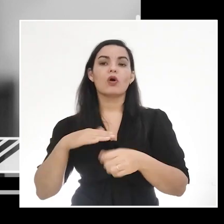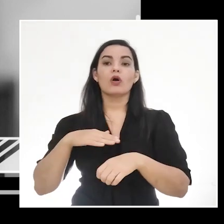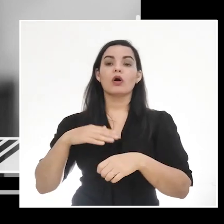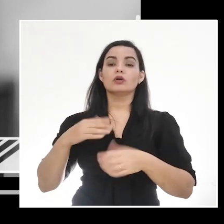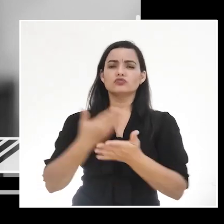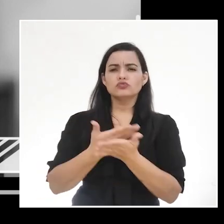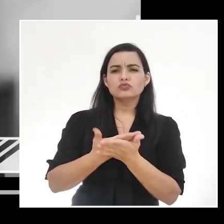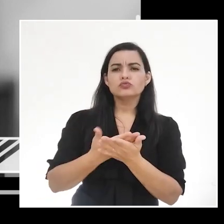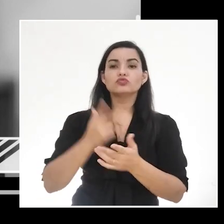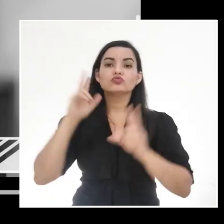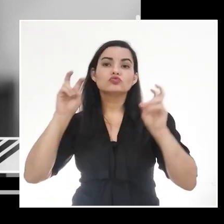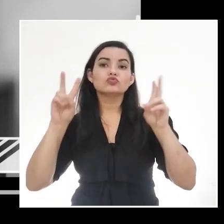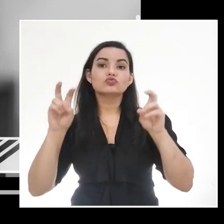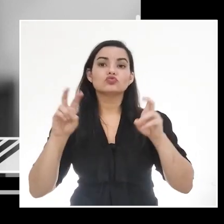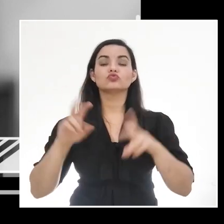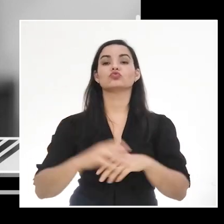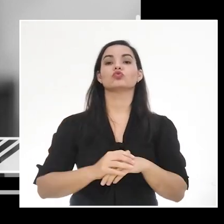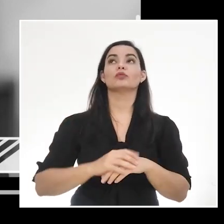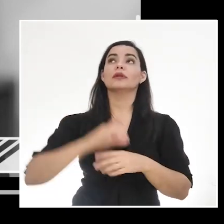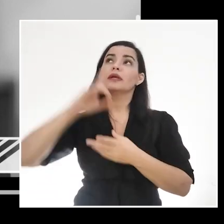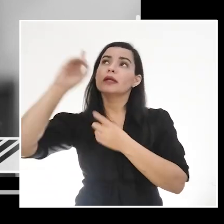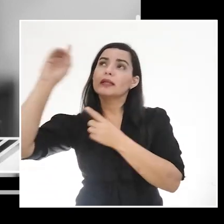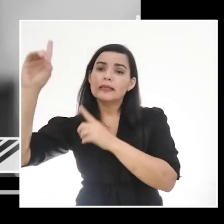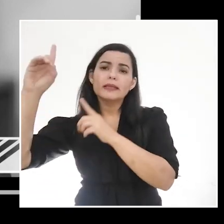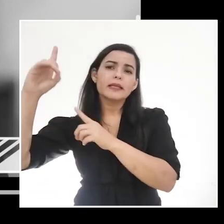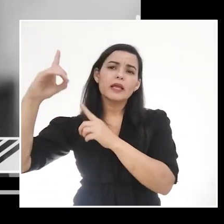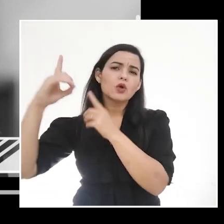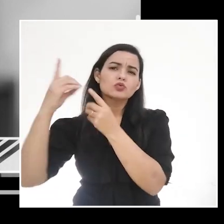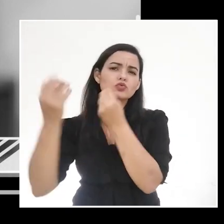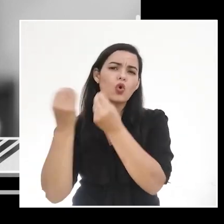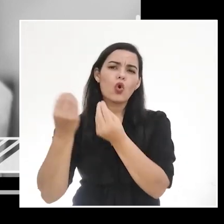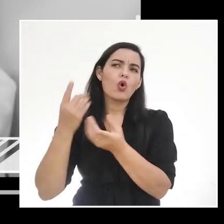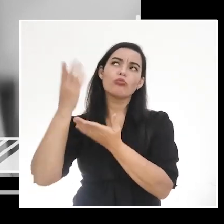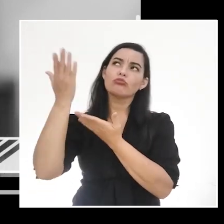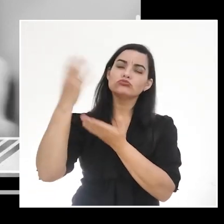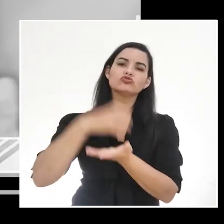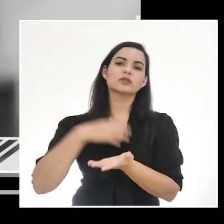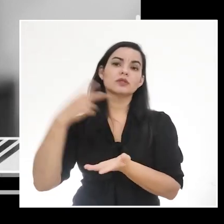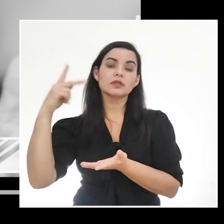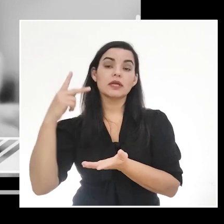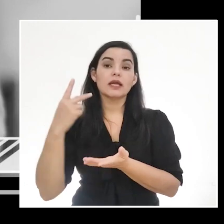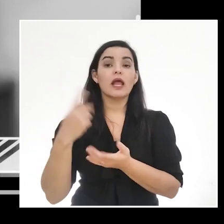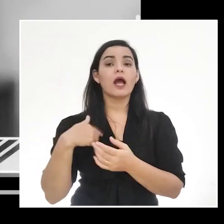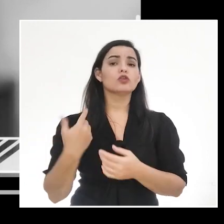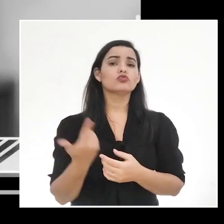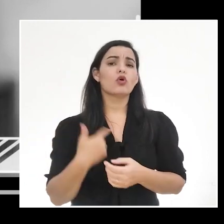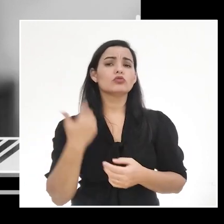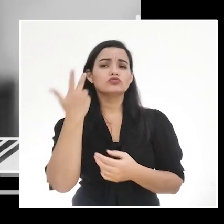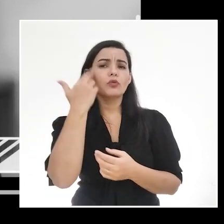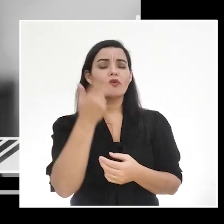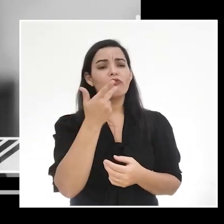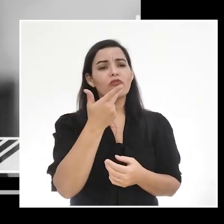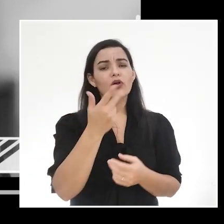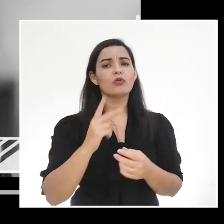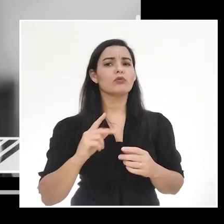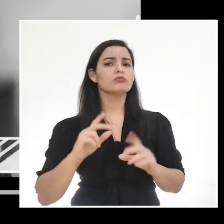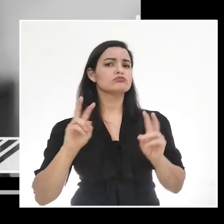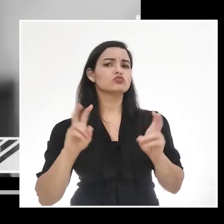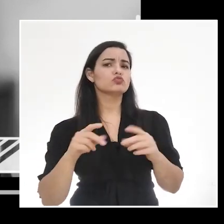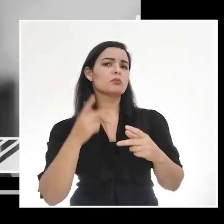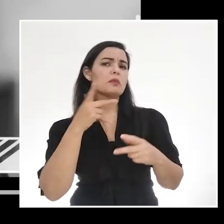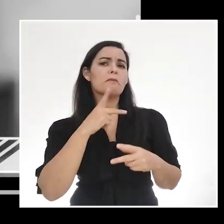sobre o ser de Deus. E quando estávamos falando de um assunto que é tão teológico, entramos naturalmente no assunto da